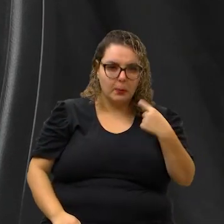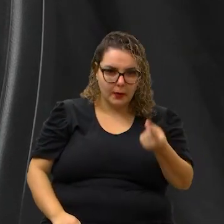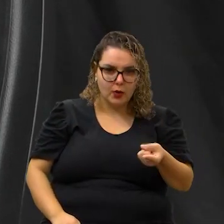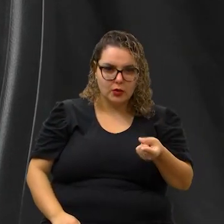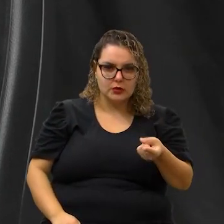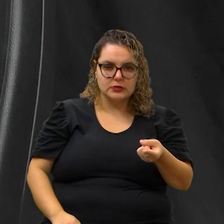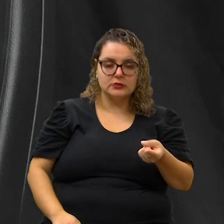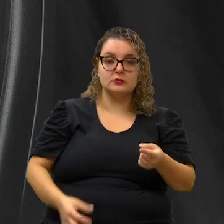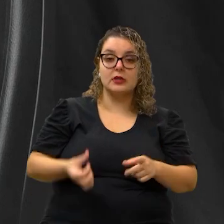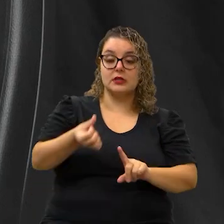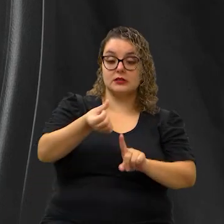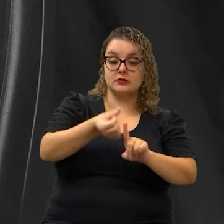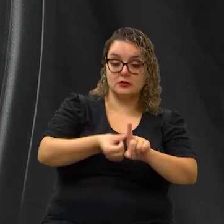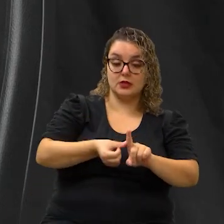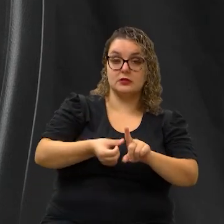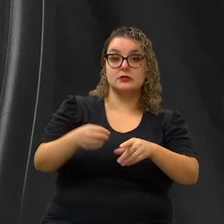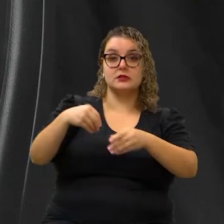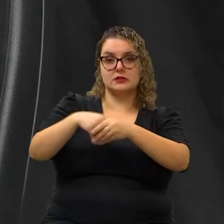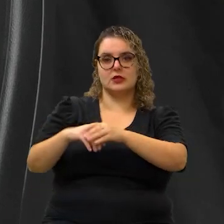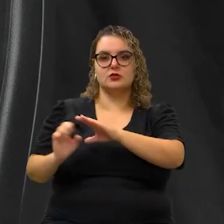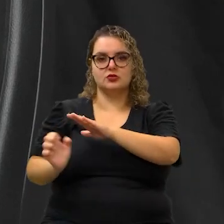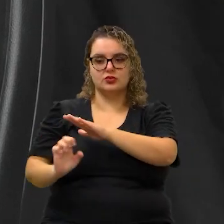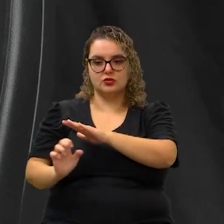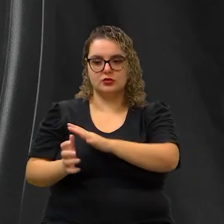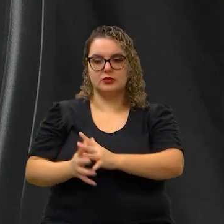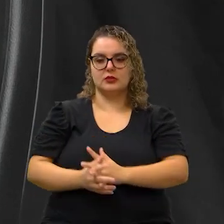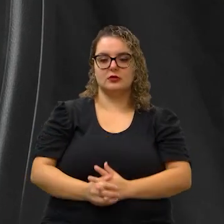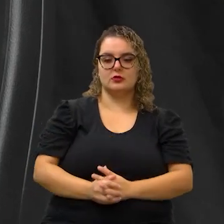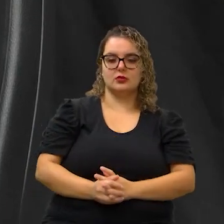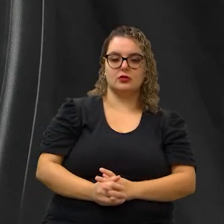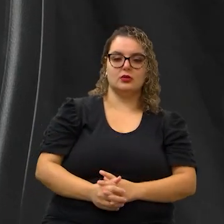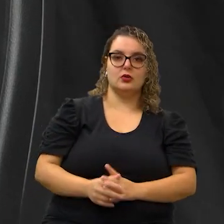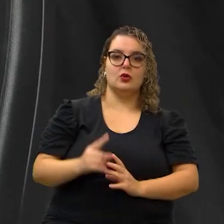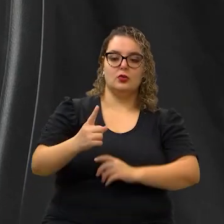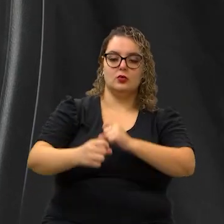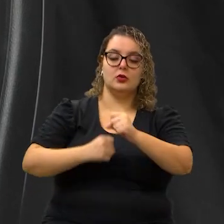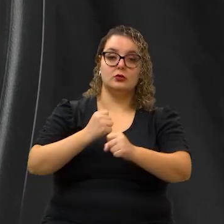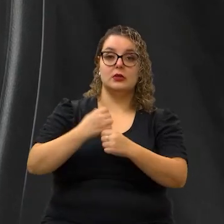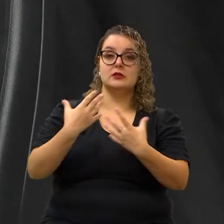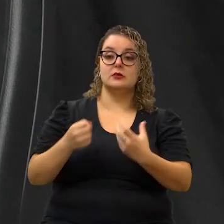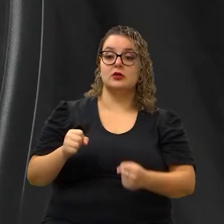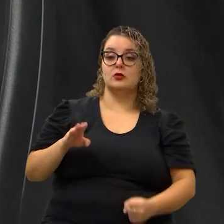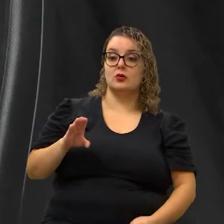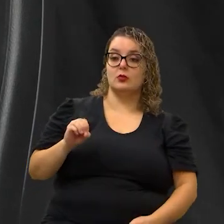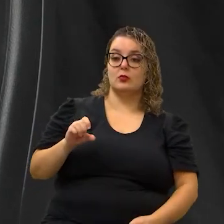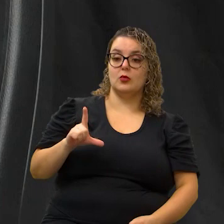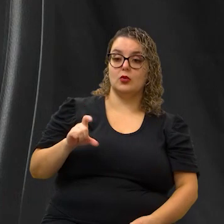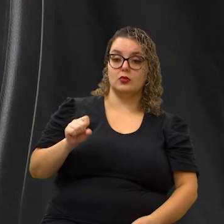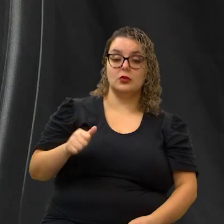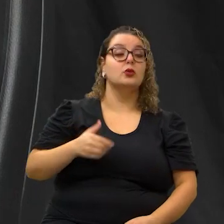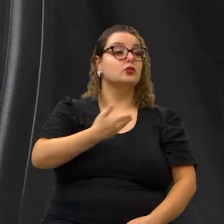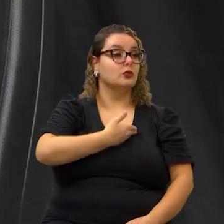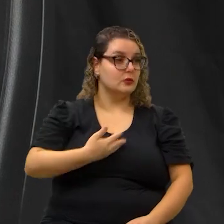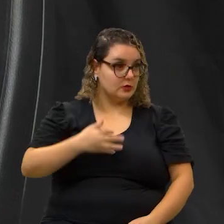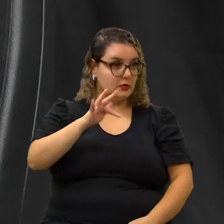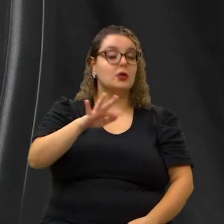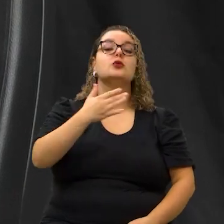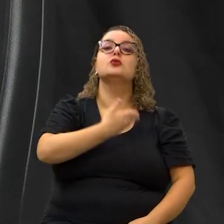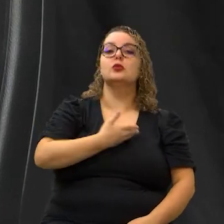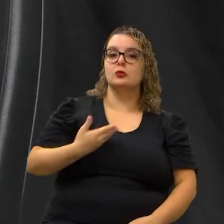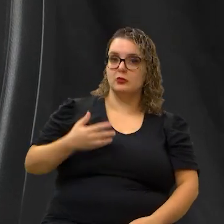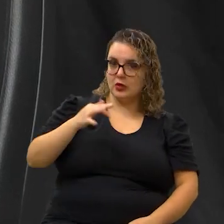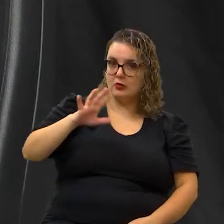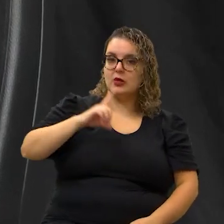E depois eles passam mais 6 meses em uma empresa. Todo esse período recebendo bolsa. Do governo federal. Do